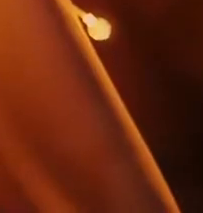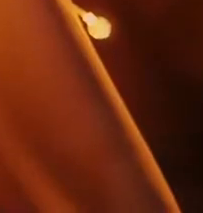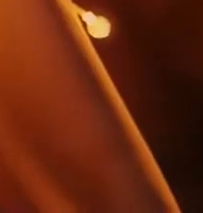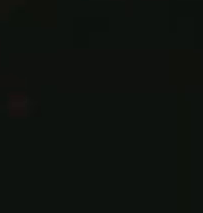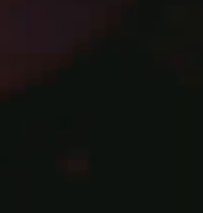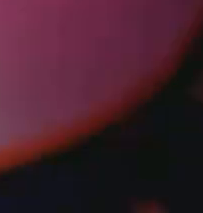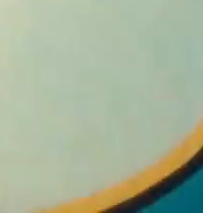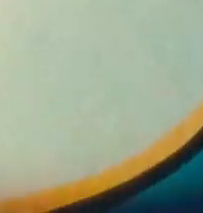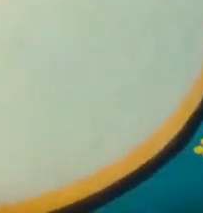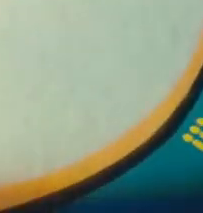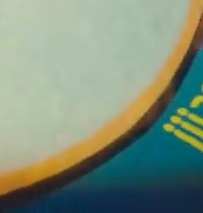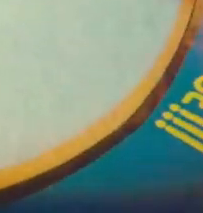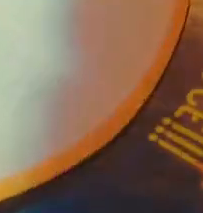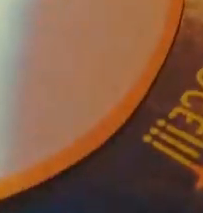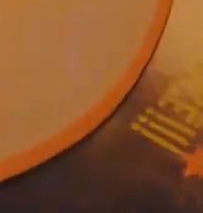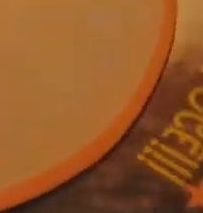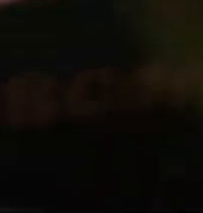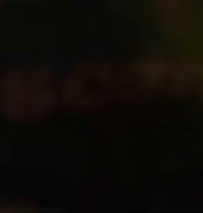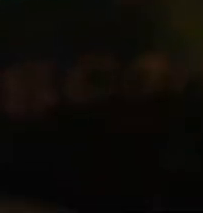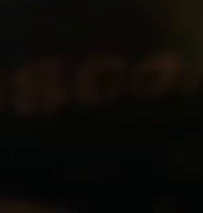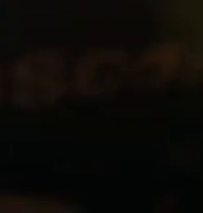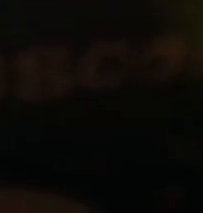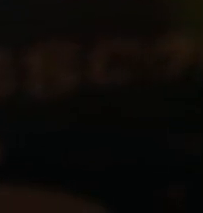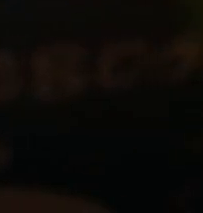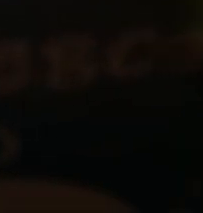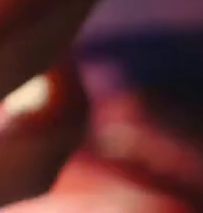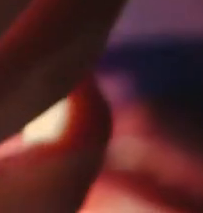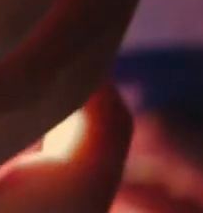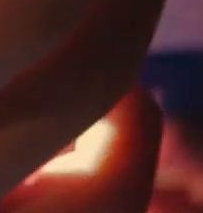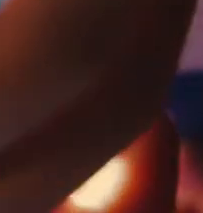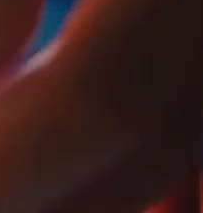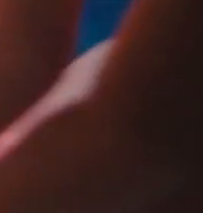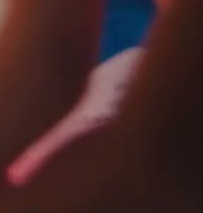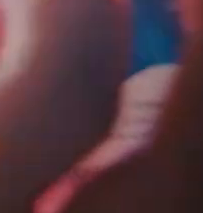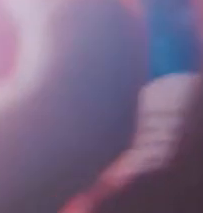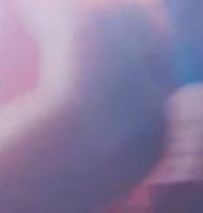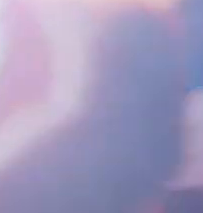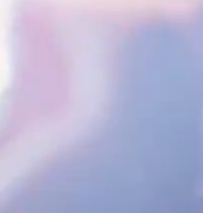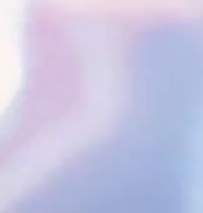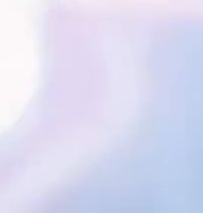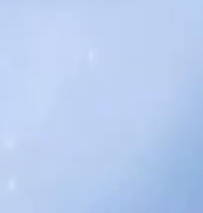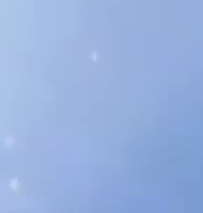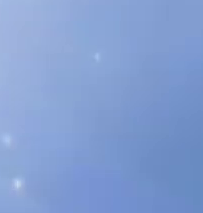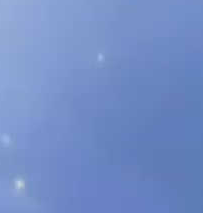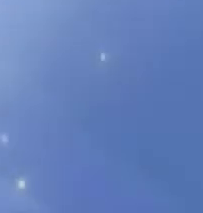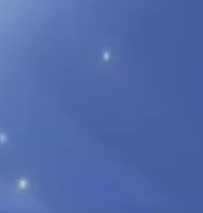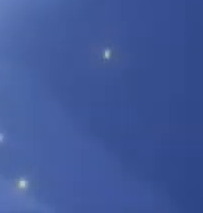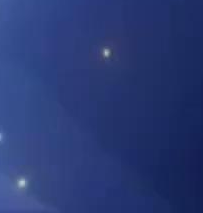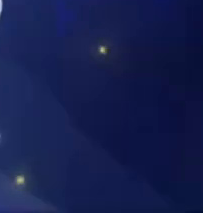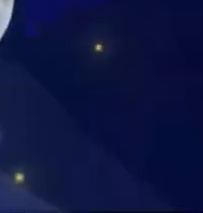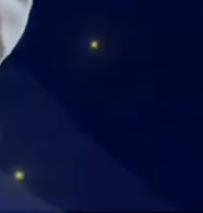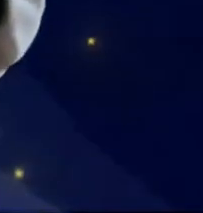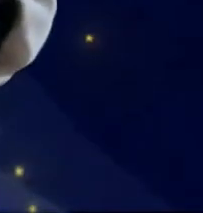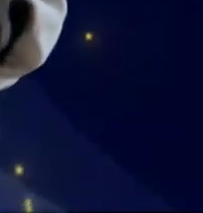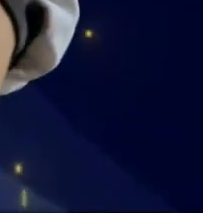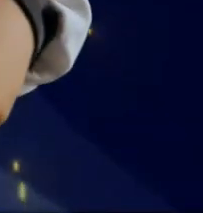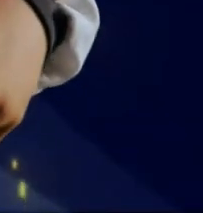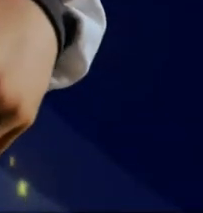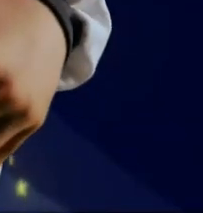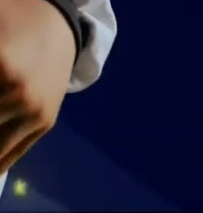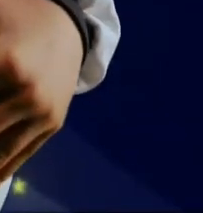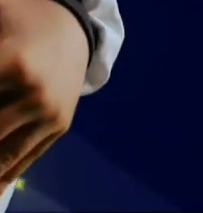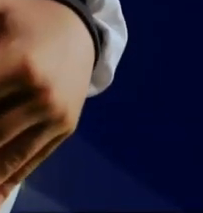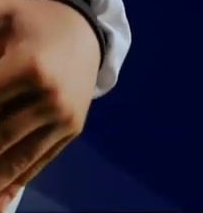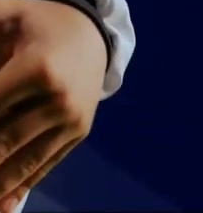movido pela criatividade um astronauta viajava por um universo de histórias transitando entre